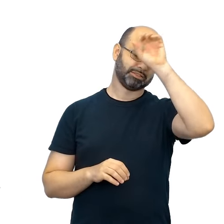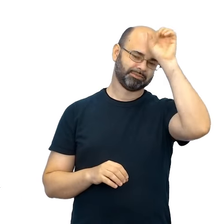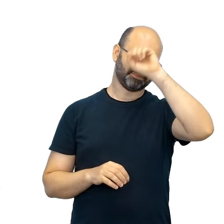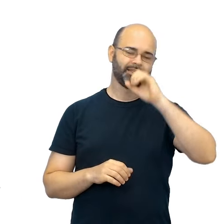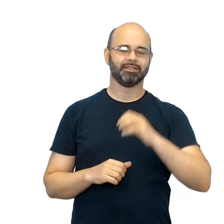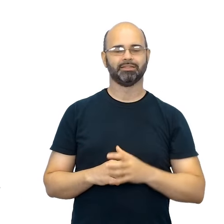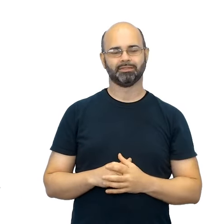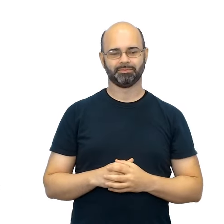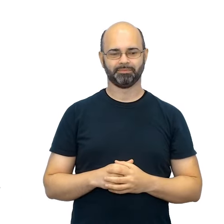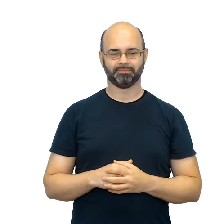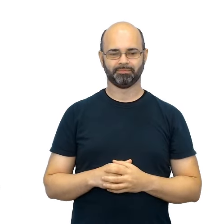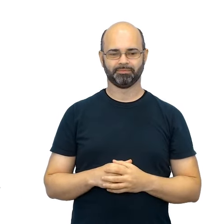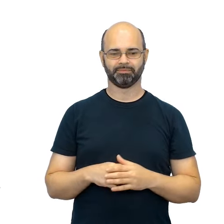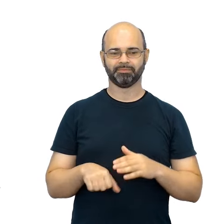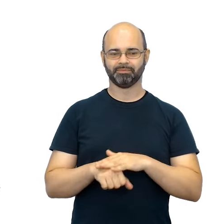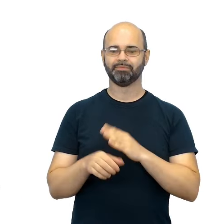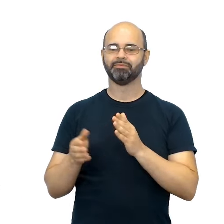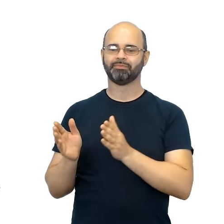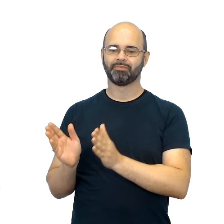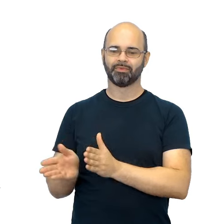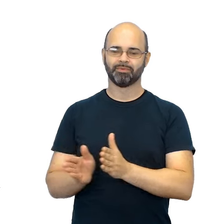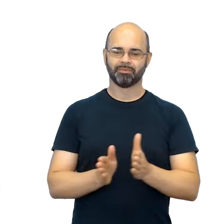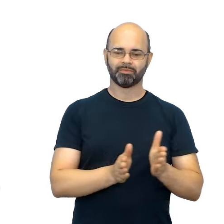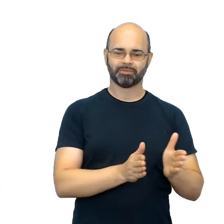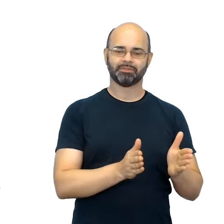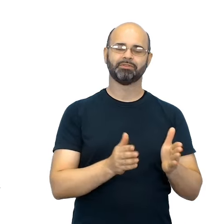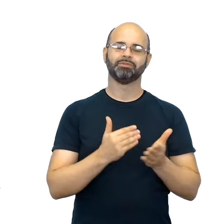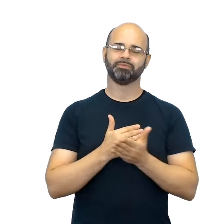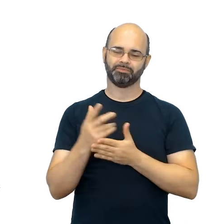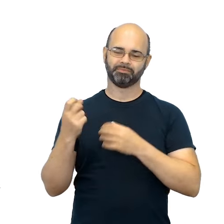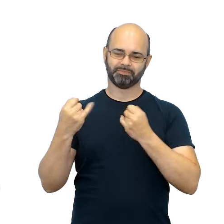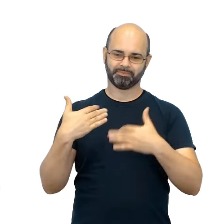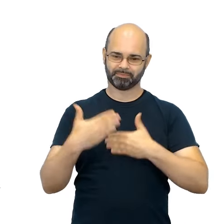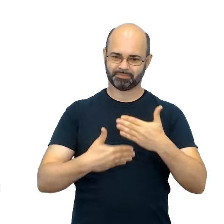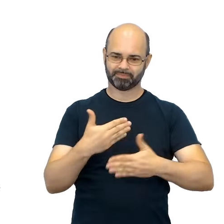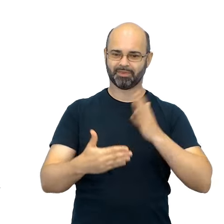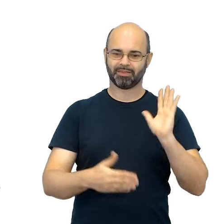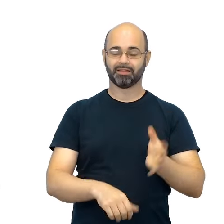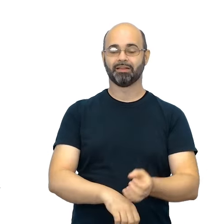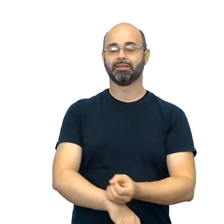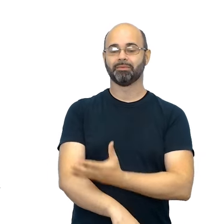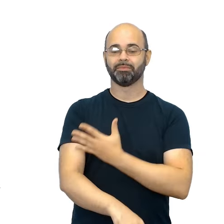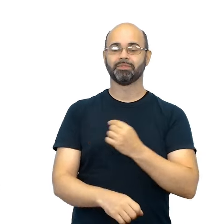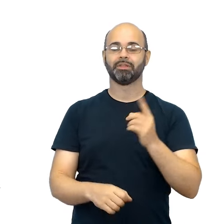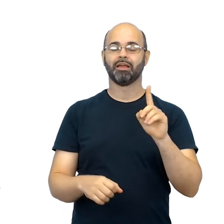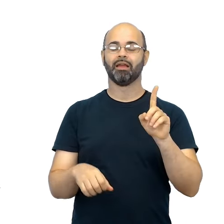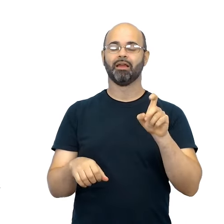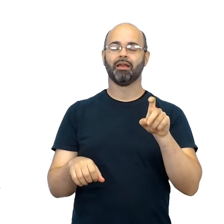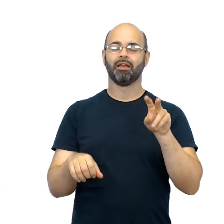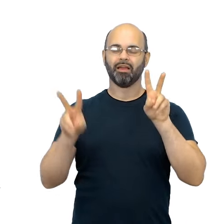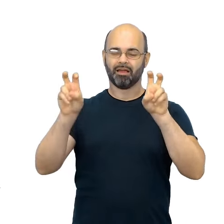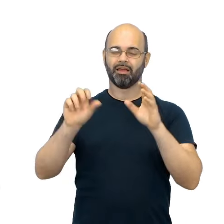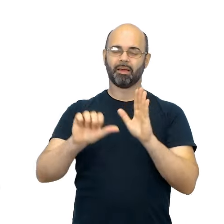pouquinho sobre o primeiro processo, né, que são os processos emocionais primários. Vamos falar também